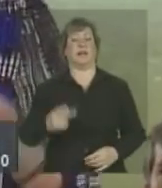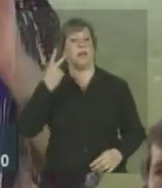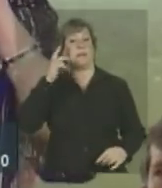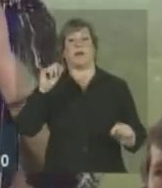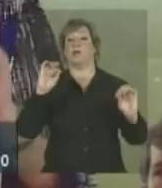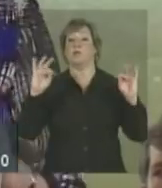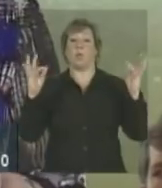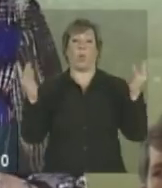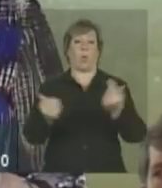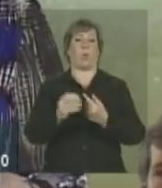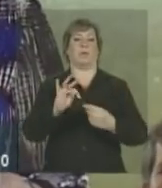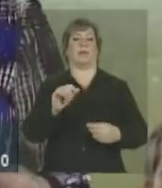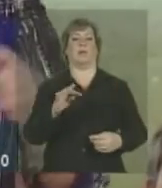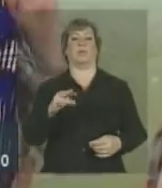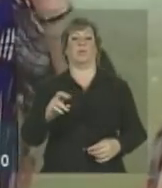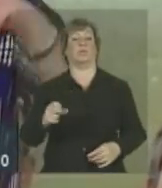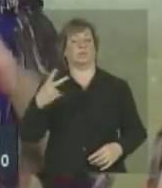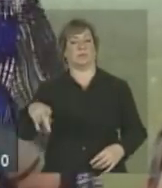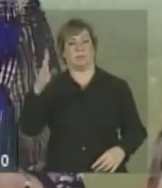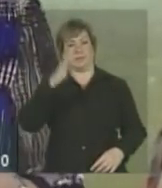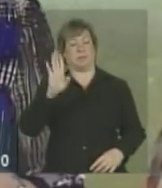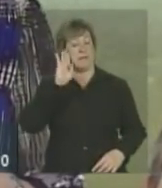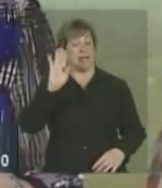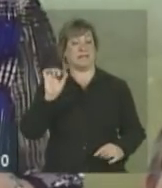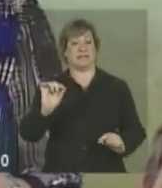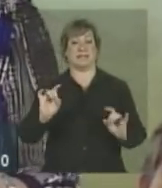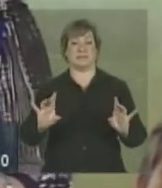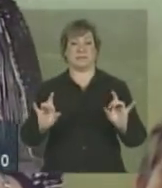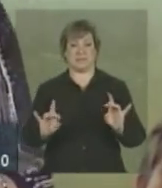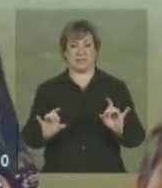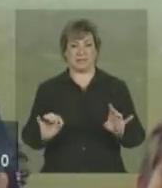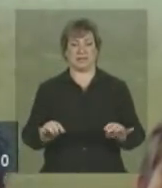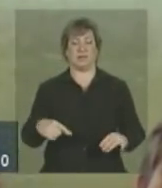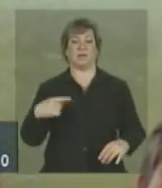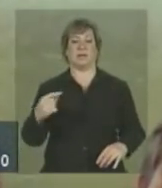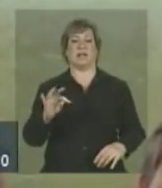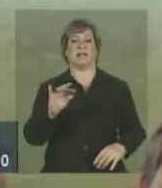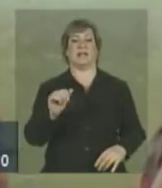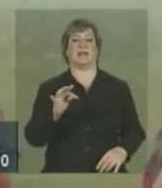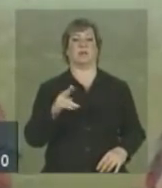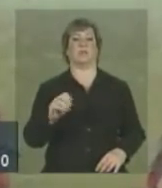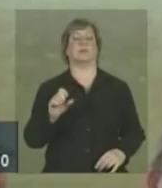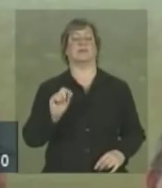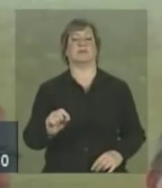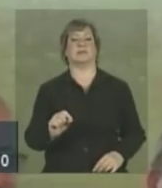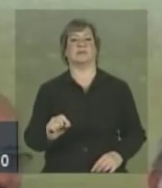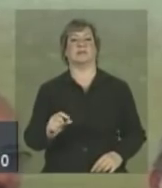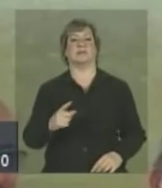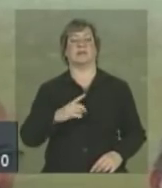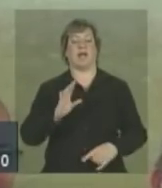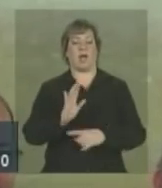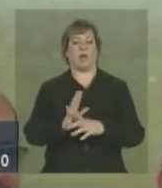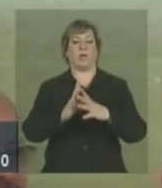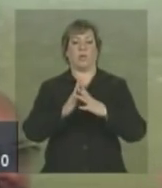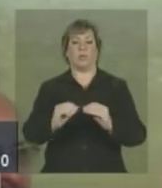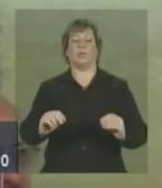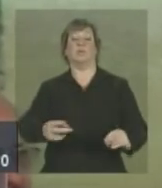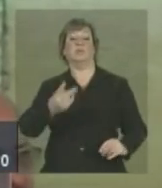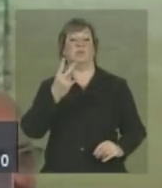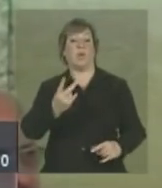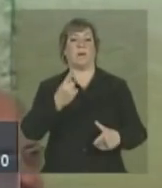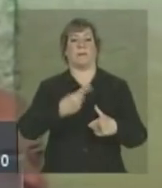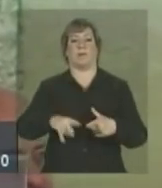todos os tatus do Brasil, mas, em especial, para os tatus que resolvem dois